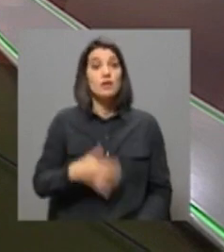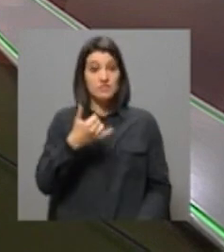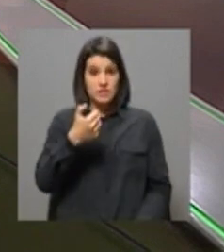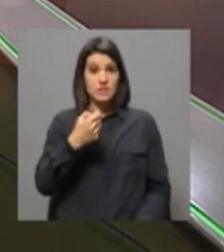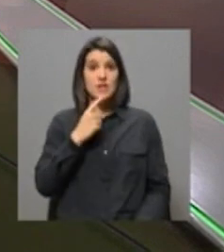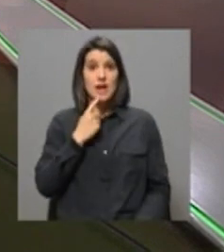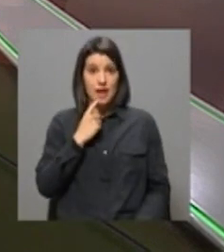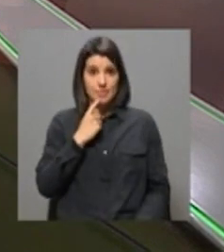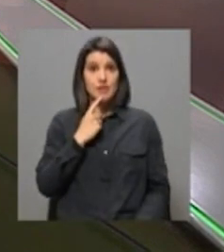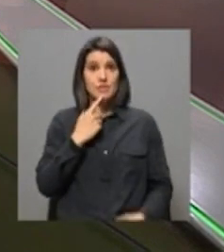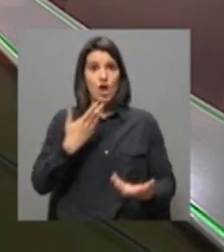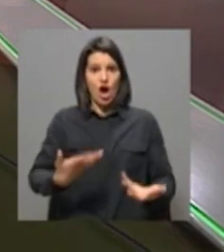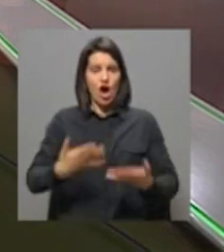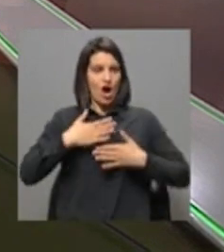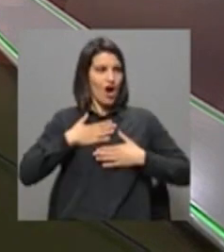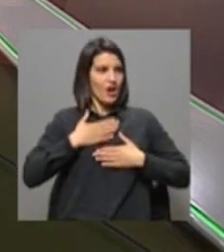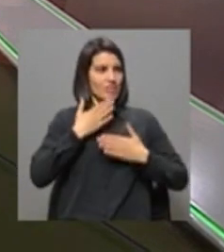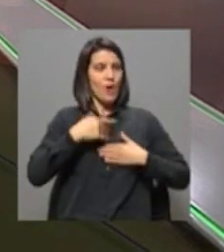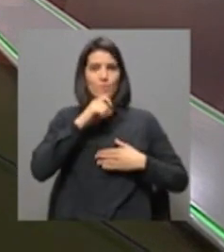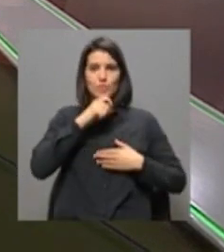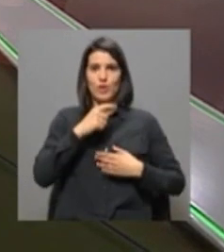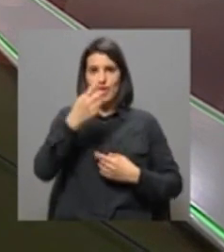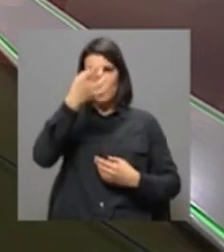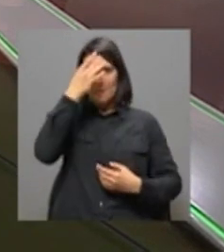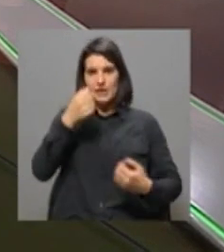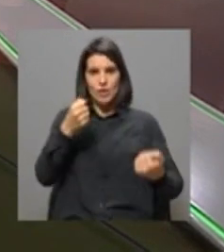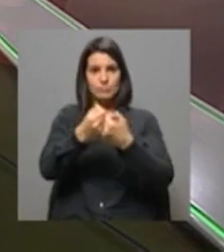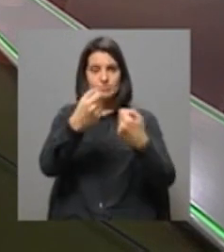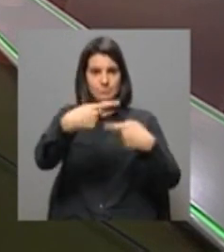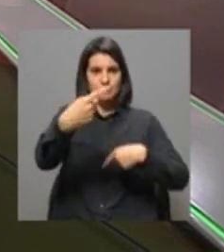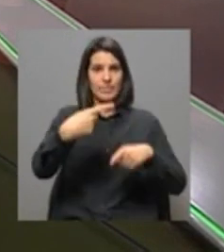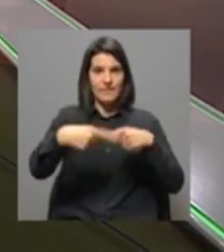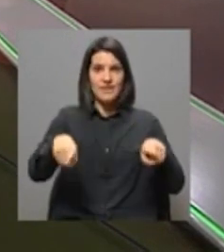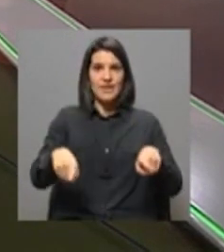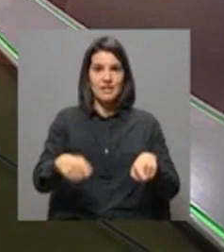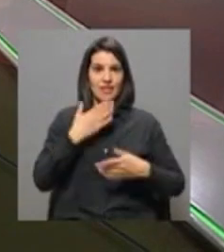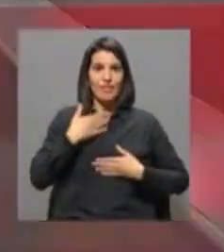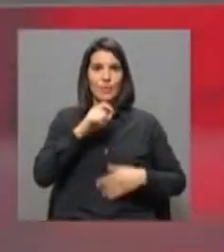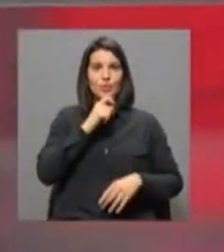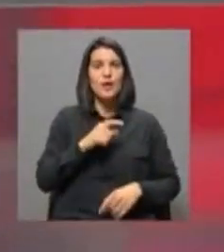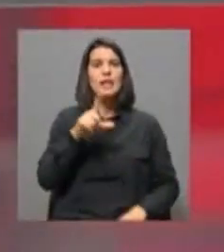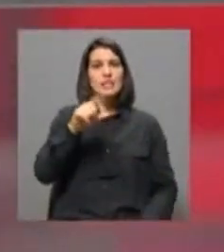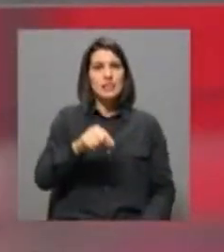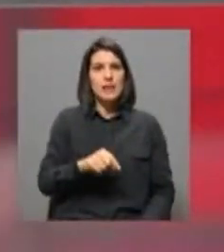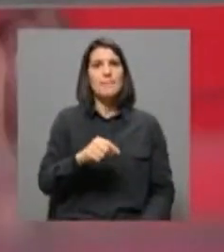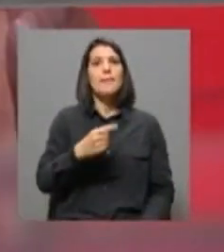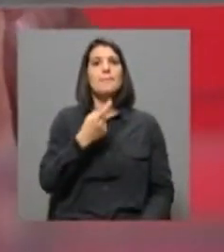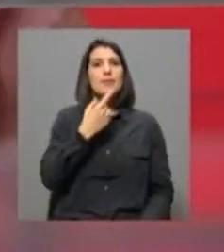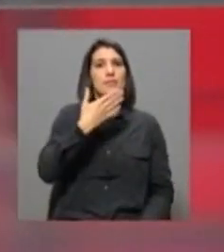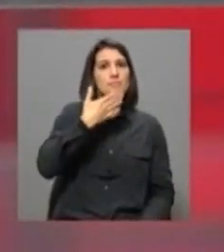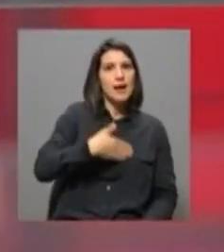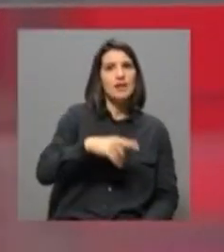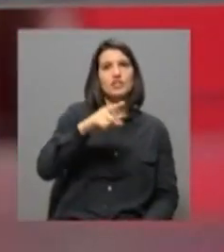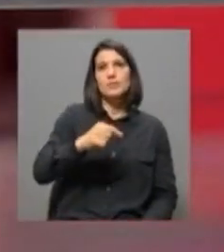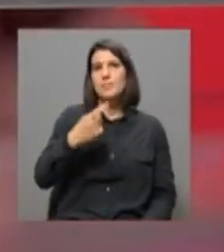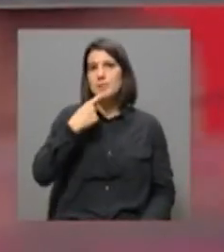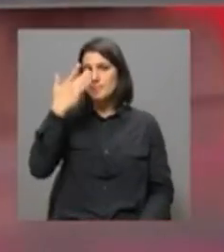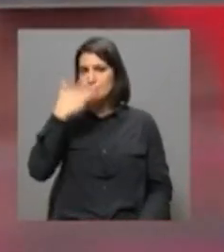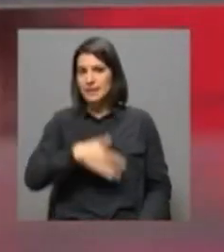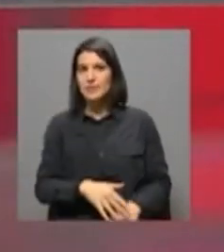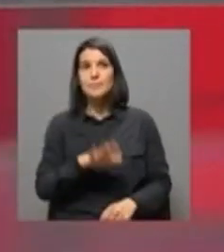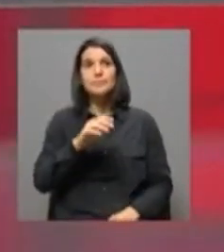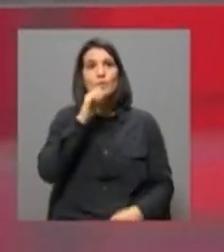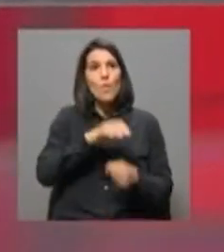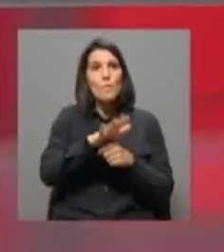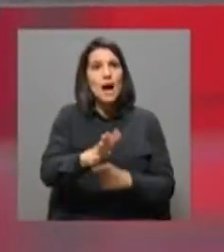hoje possa estar aqui, a poder debater com quem pensa diferente, também trouxe pedras. Trouxe pedras brancas e pedras pretas. Mas o mar